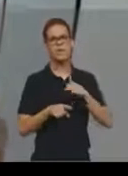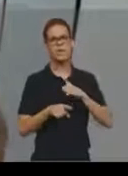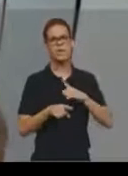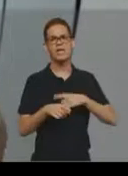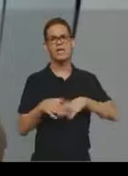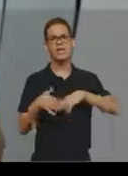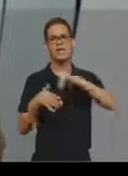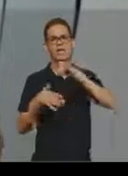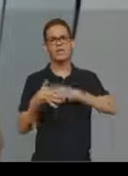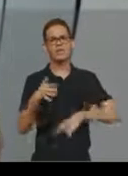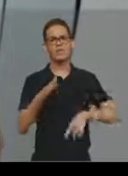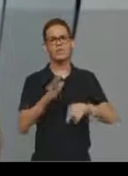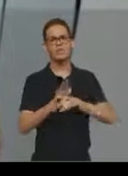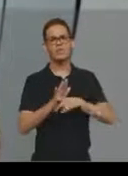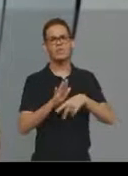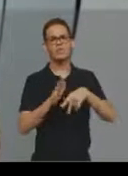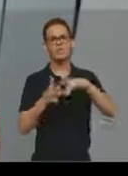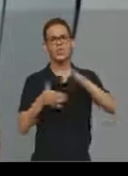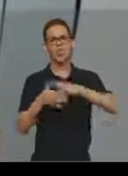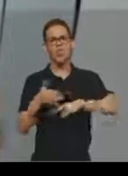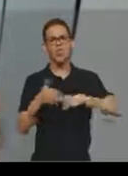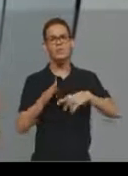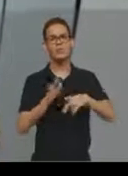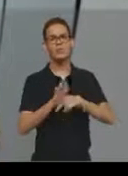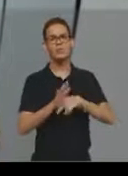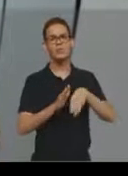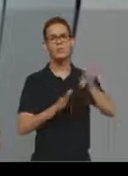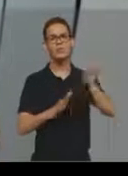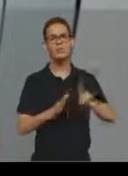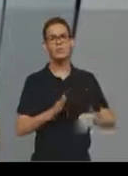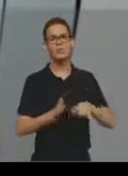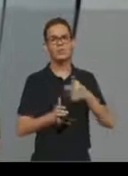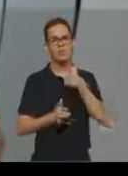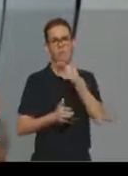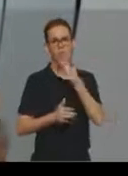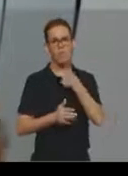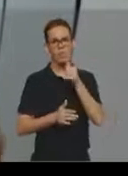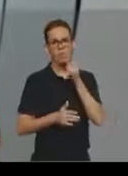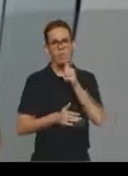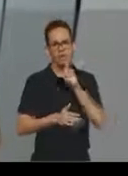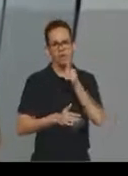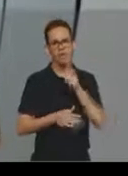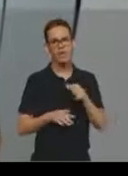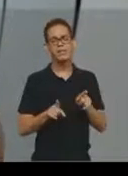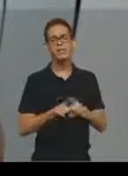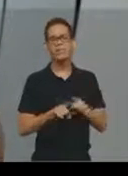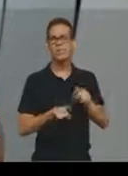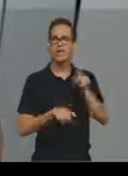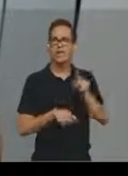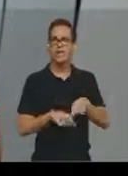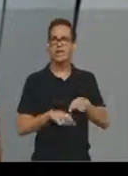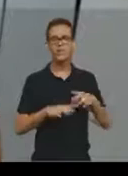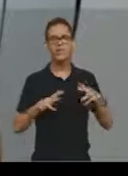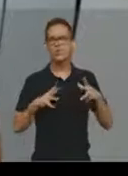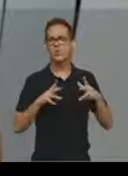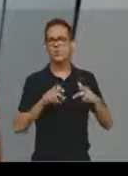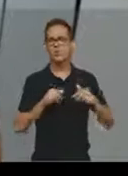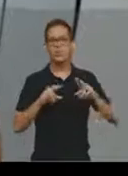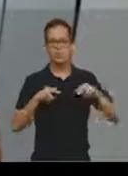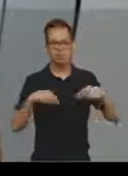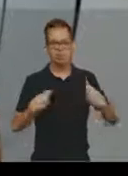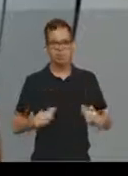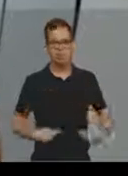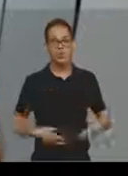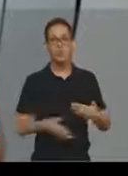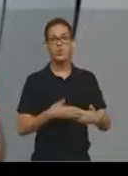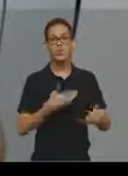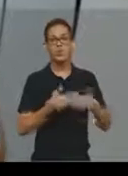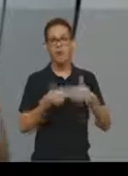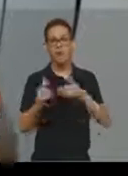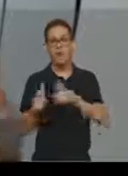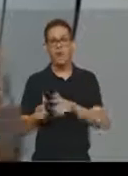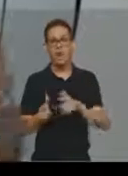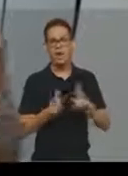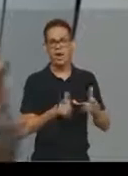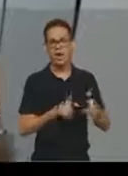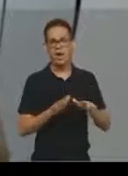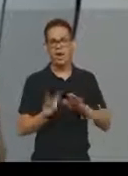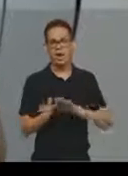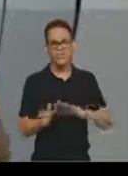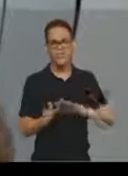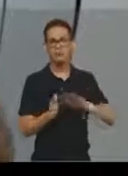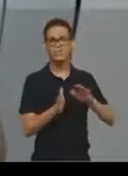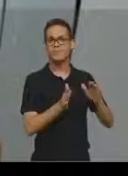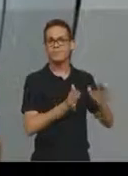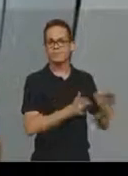Homem. E esses direitos, eles têm, né? Eles existem para todo ser humano em qualquer lugar. O direito civil, ele já